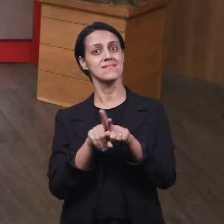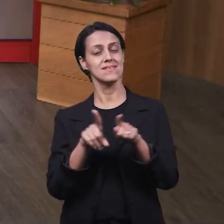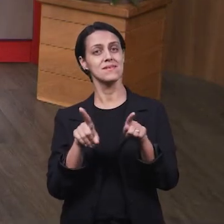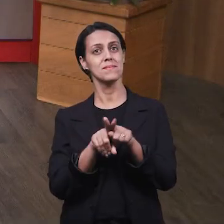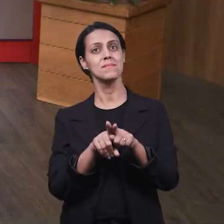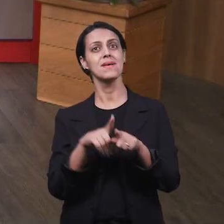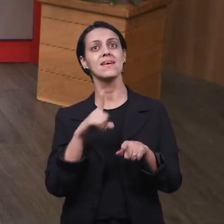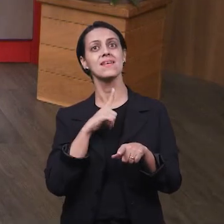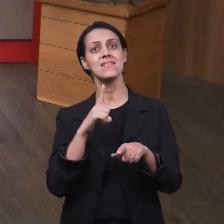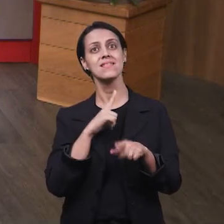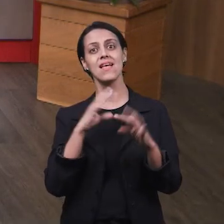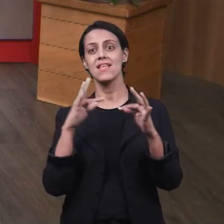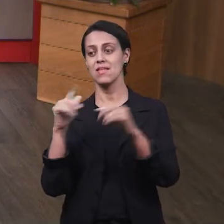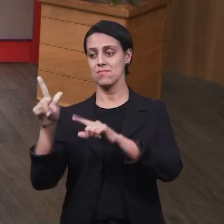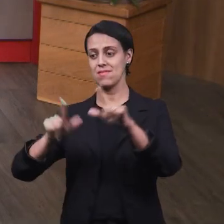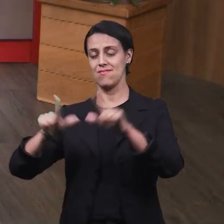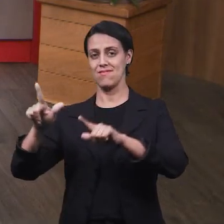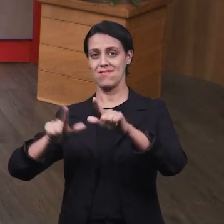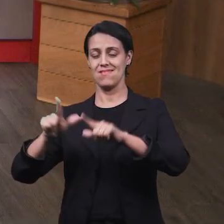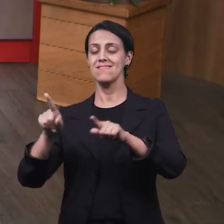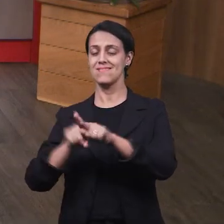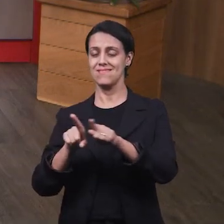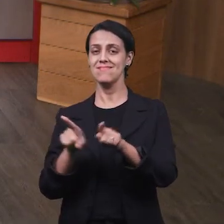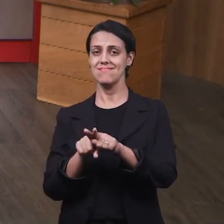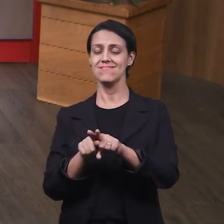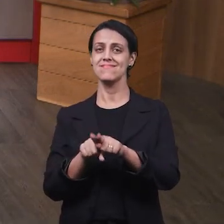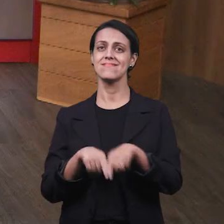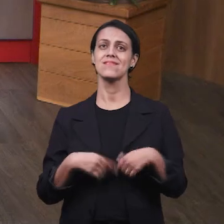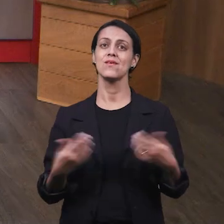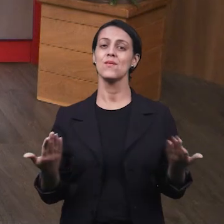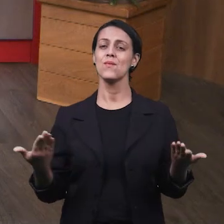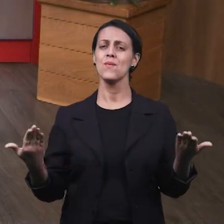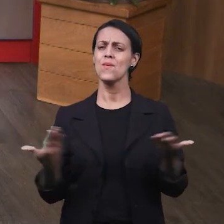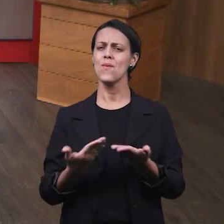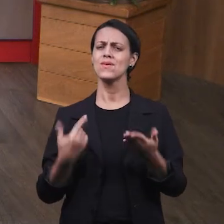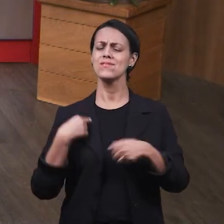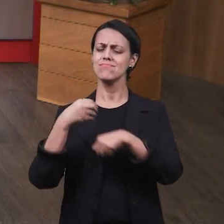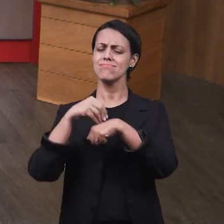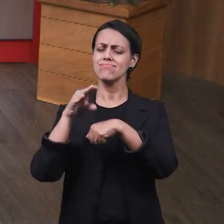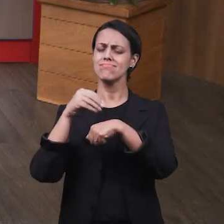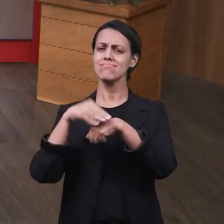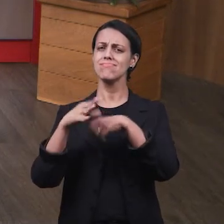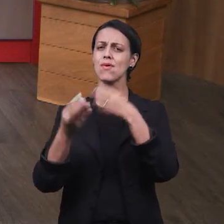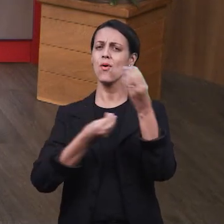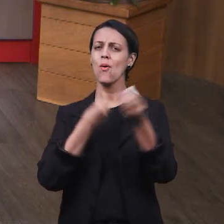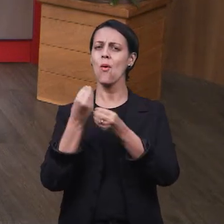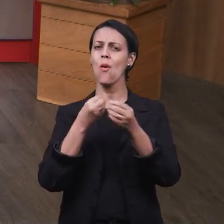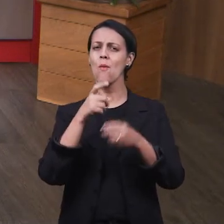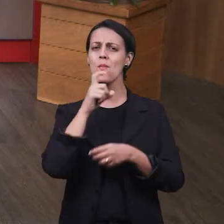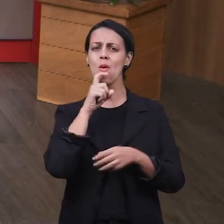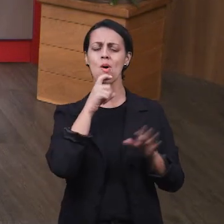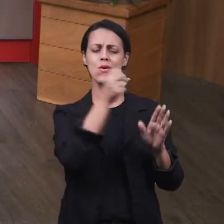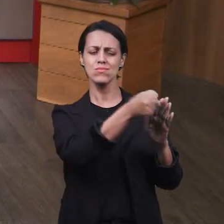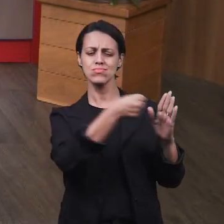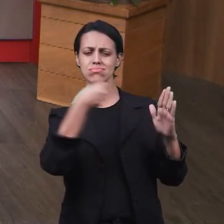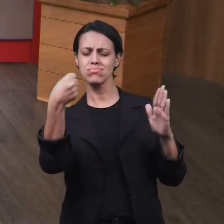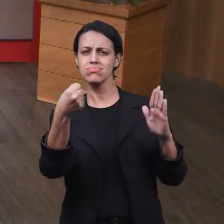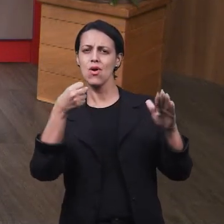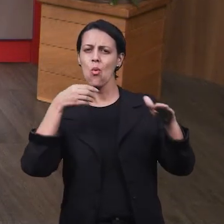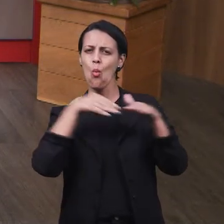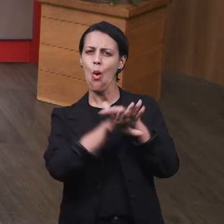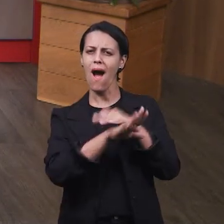também pelos canais de televisão. E no programa de hoje, darei dicas de como armazenar os alimentos na